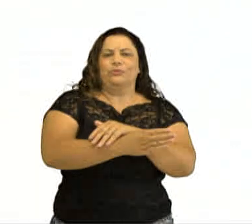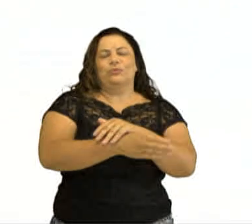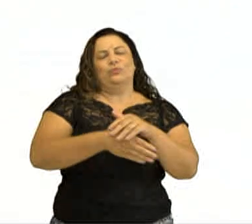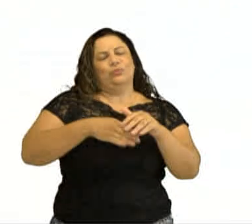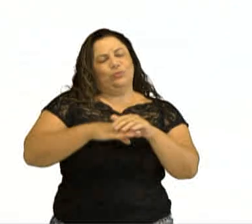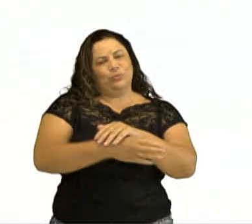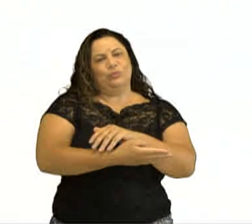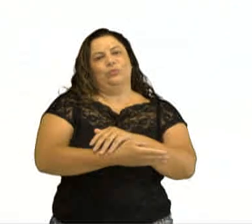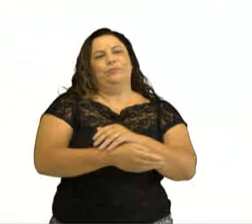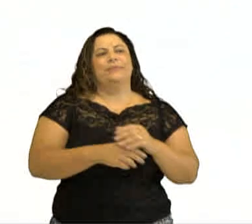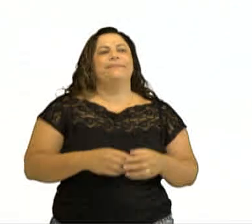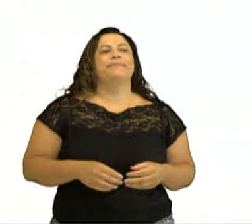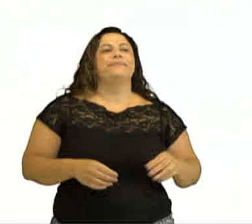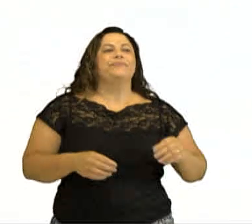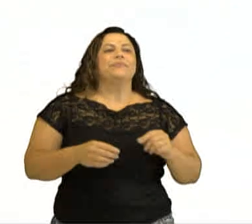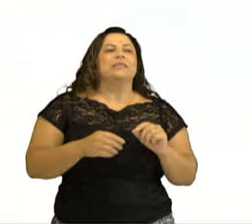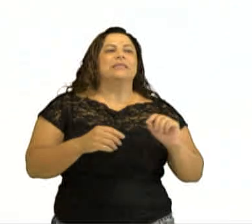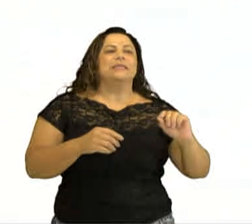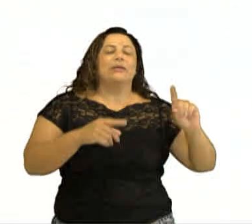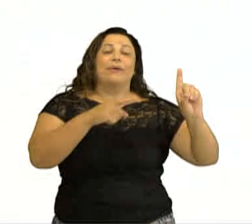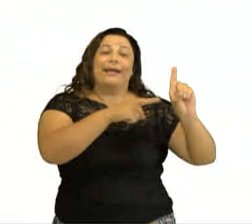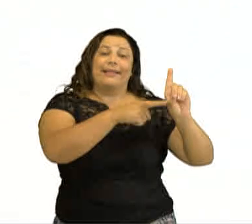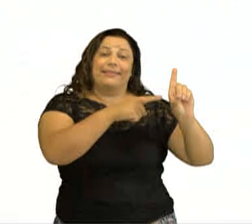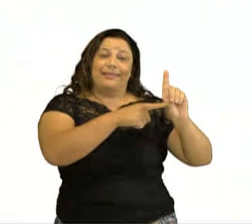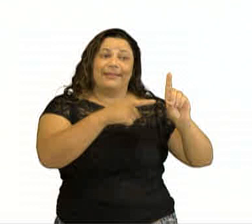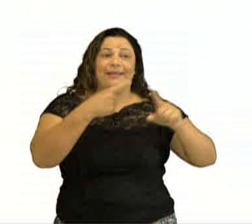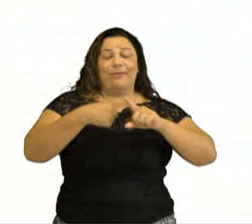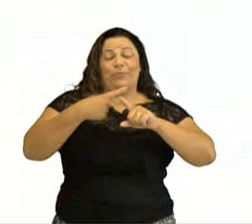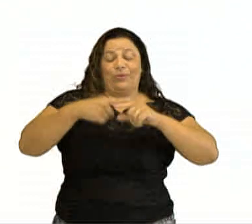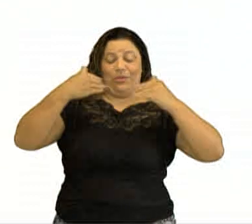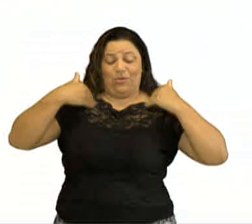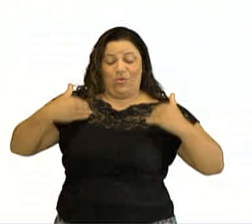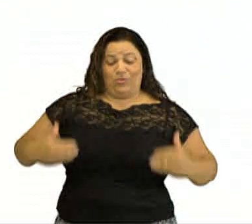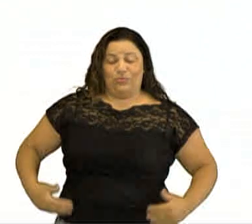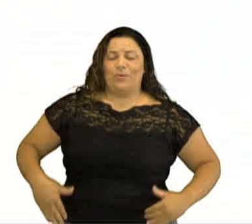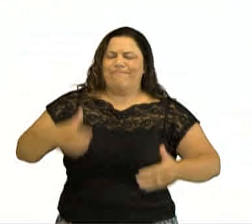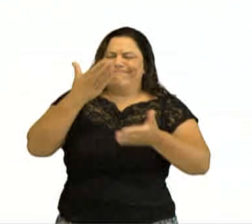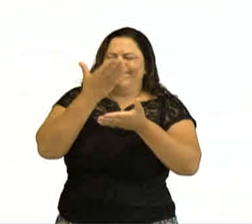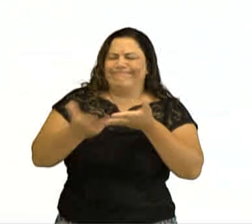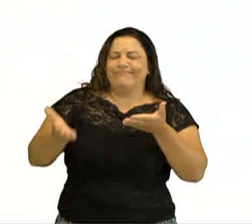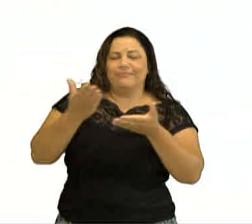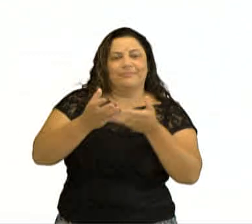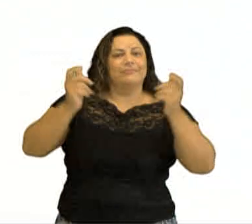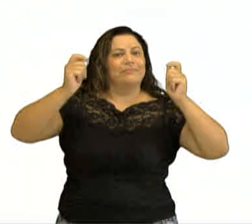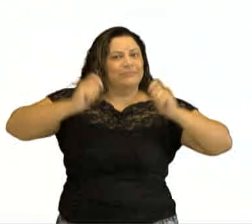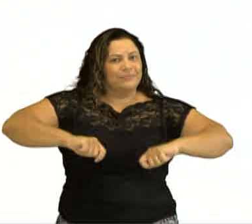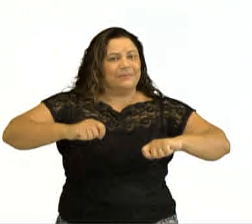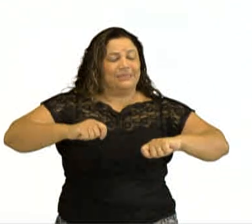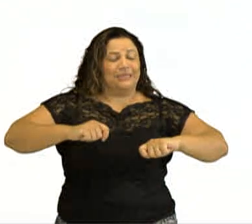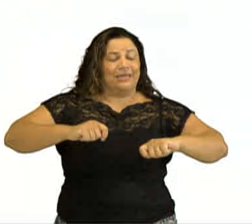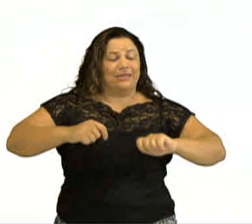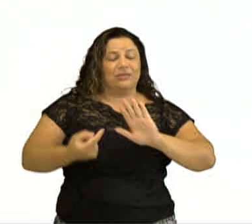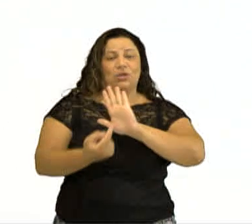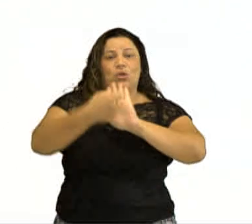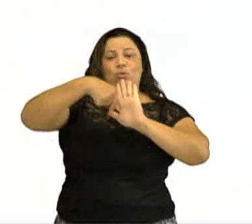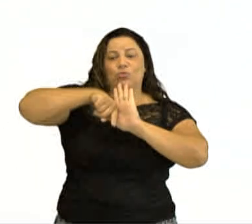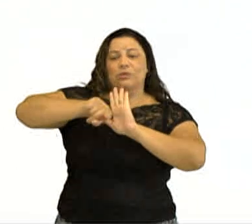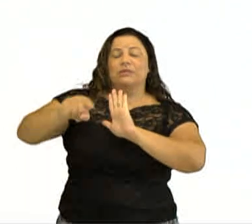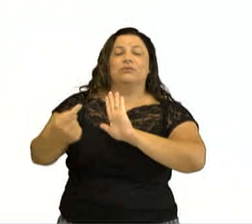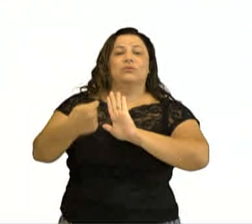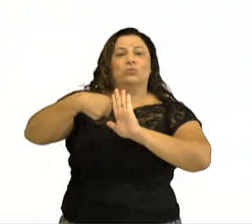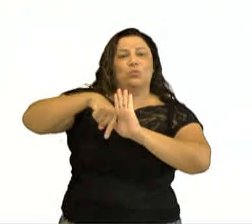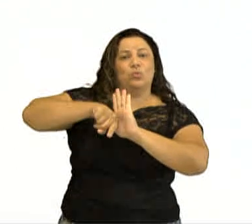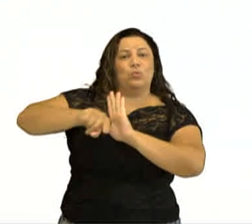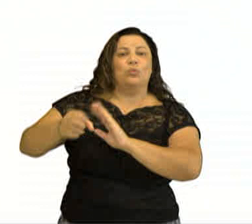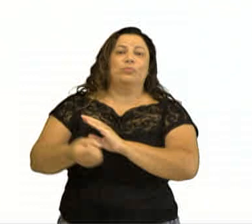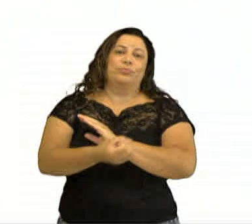local. E letra D, porque nosso corpo perde a capacidade de produzir novos anticorpos. Então pensa aí,